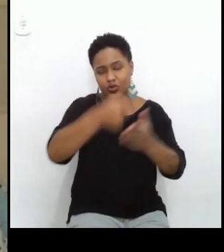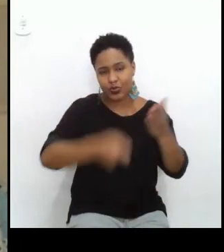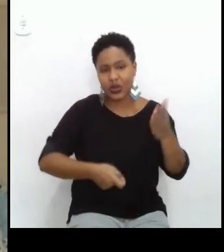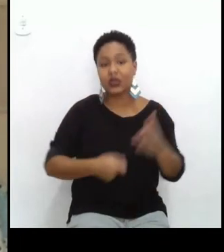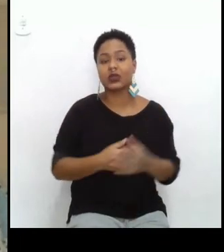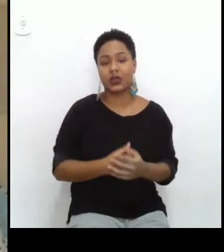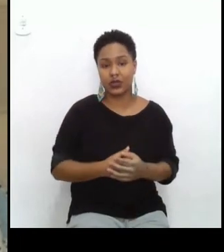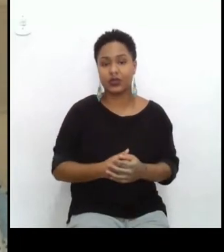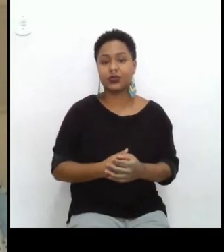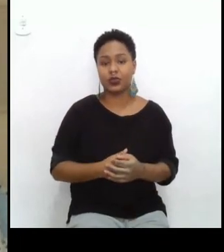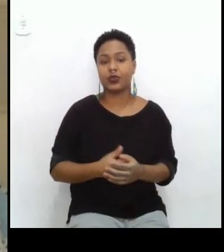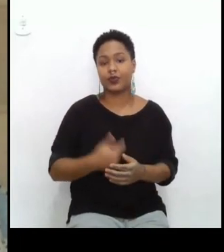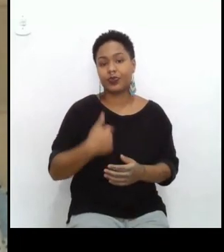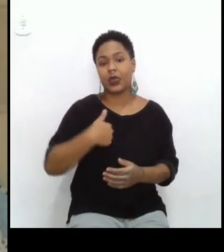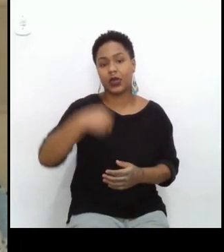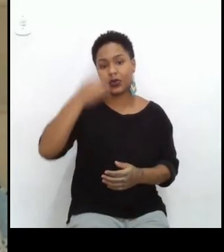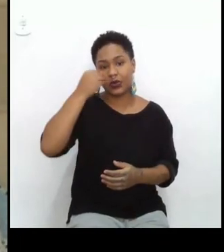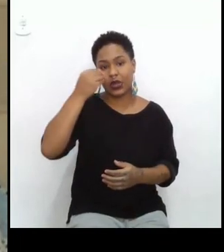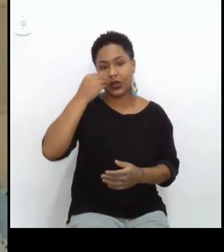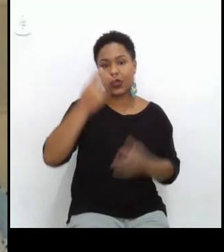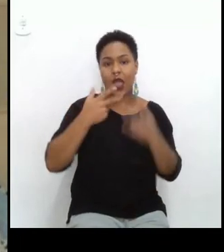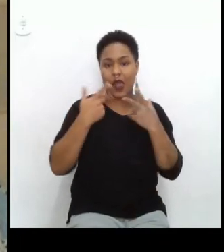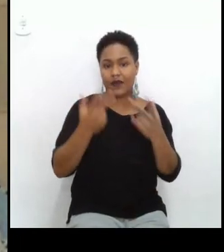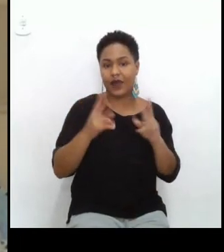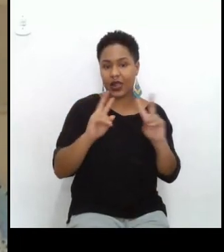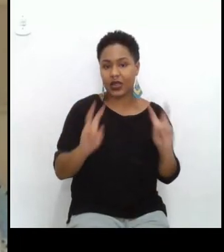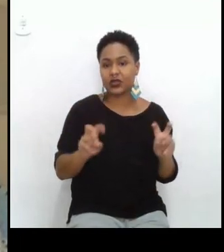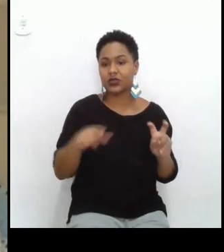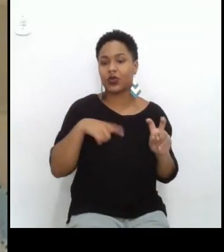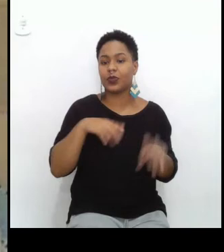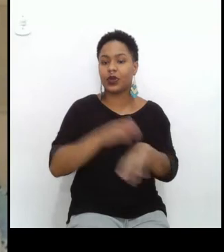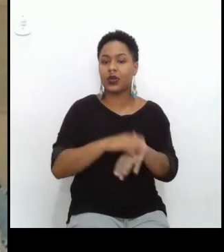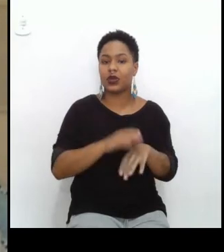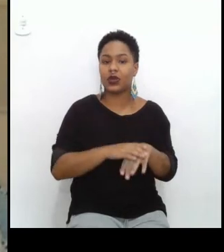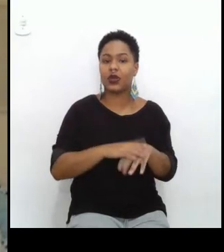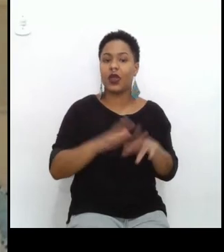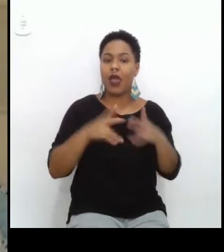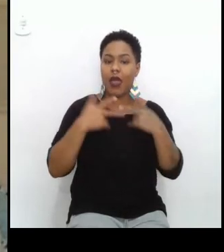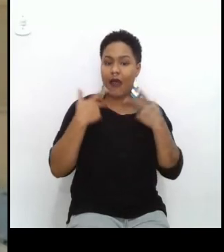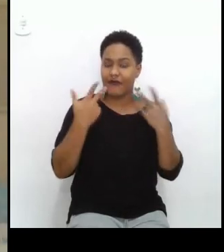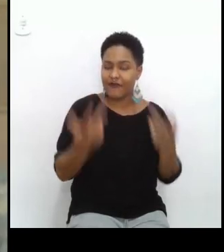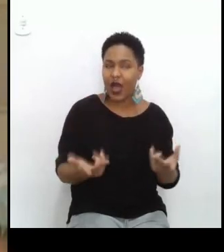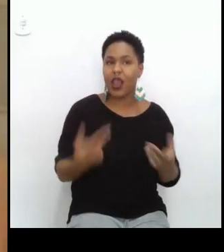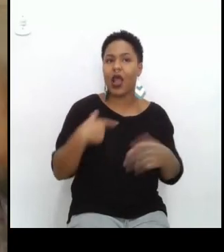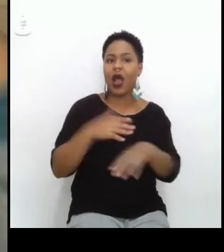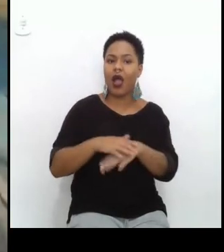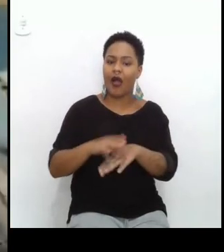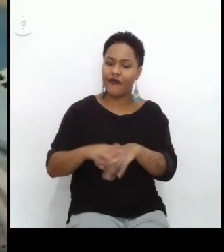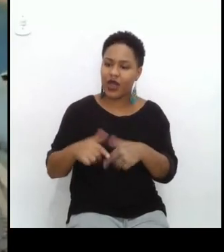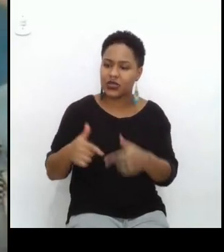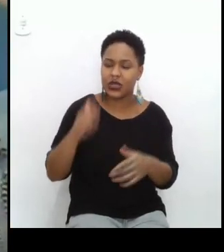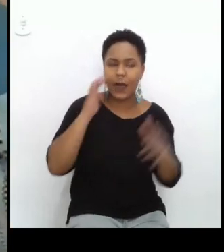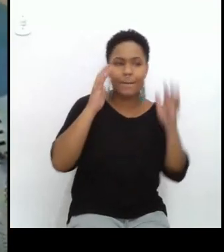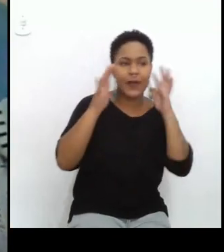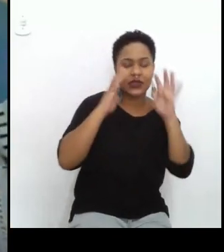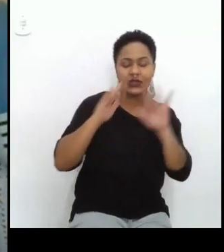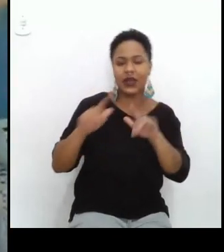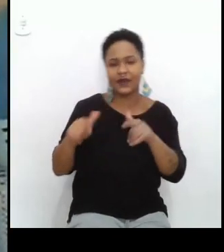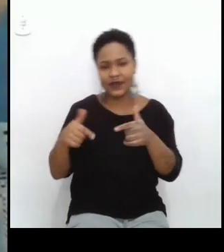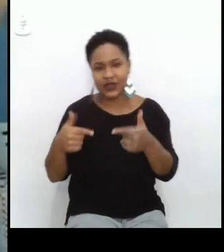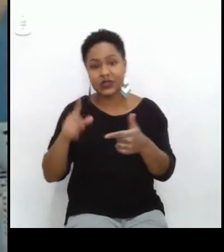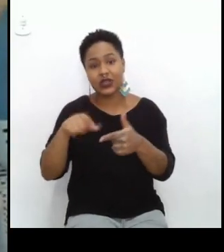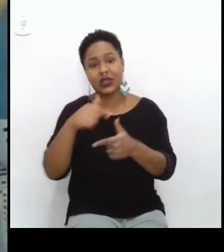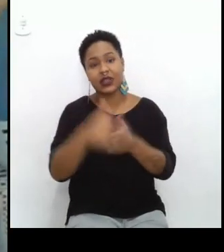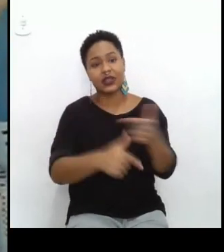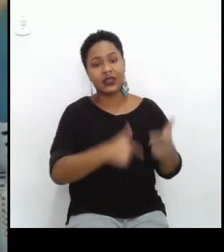eu tentei falar um pouco sobre esse fazer falar fazer assim tentar fazer que é esse trabalho